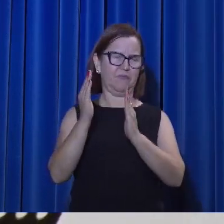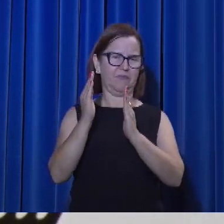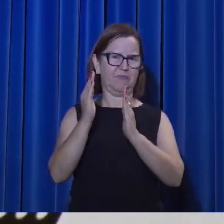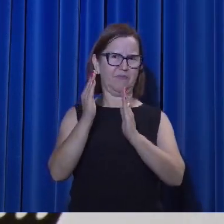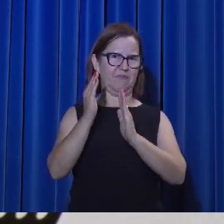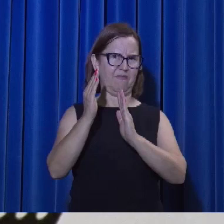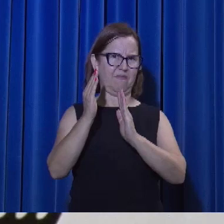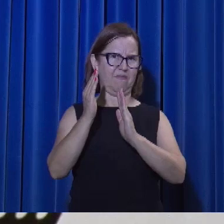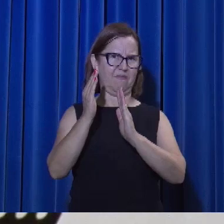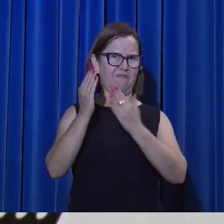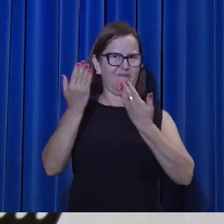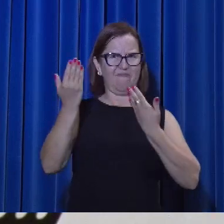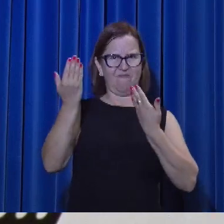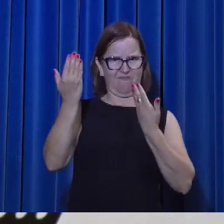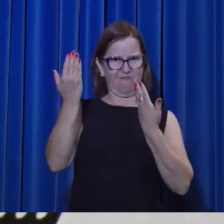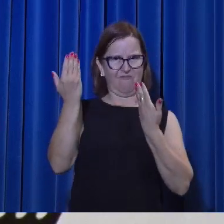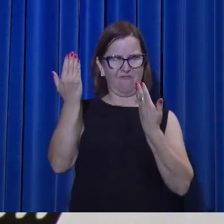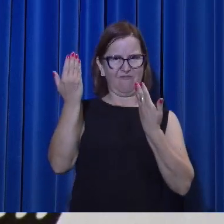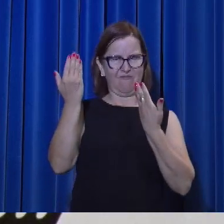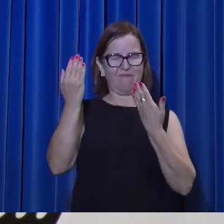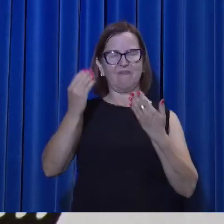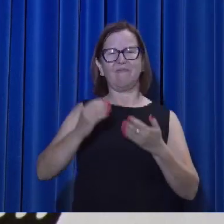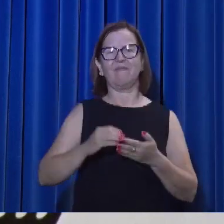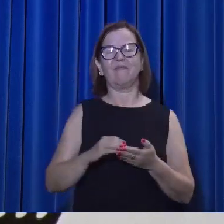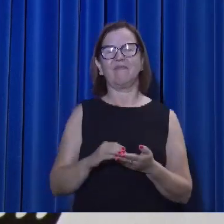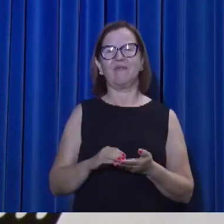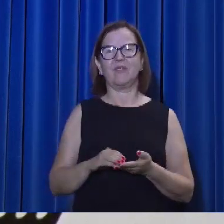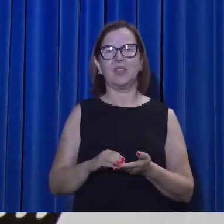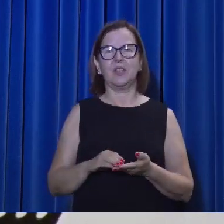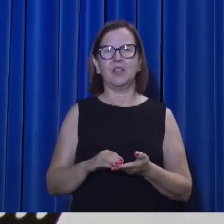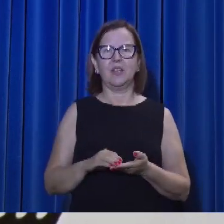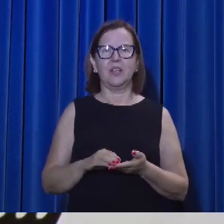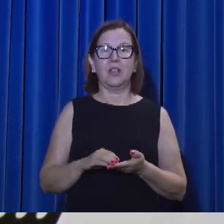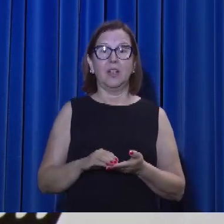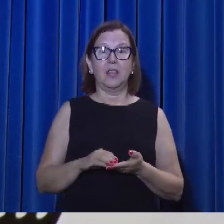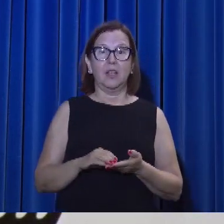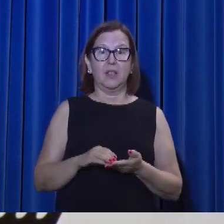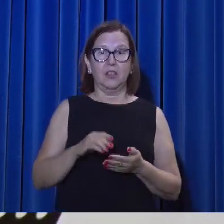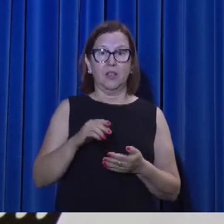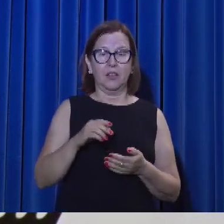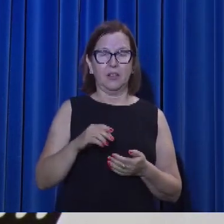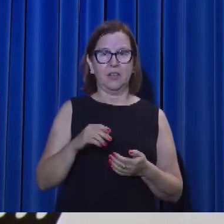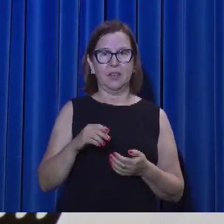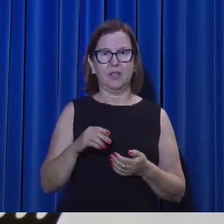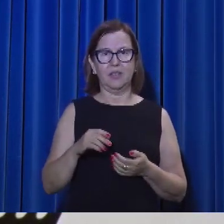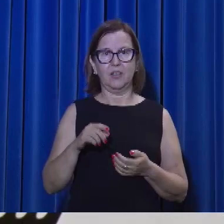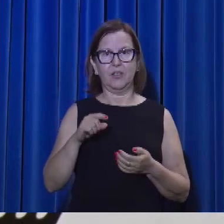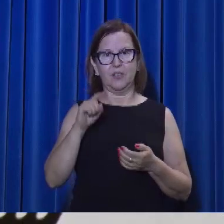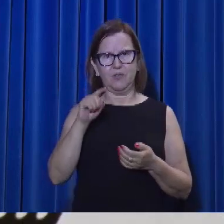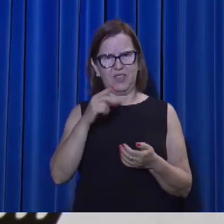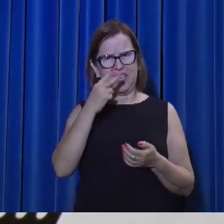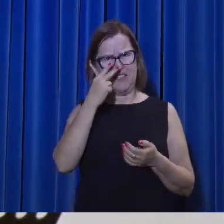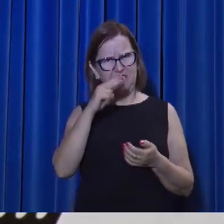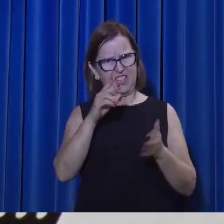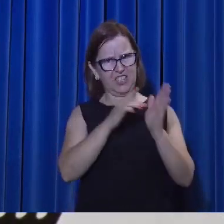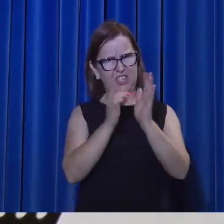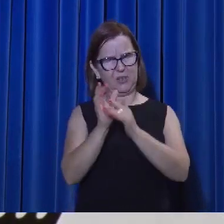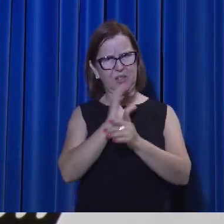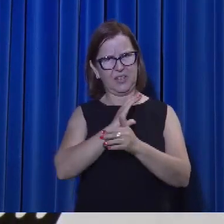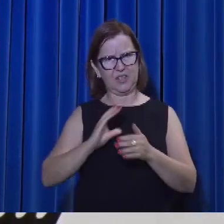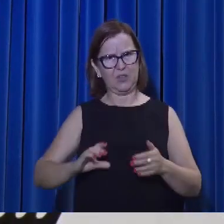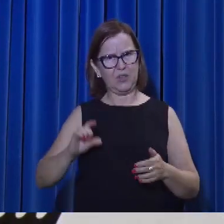É um alerta para a igreja, meus irmãos. Você vê Jesus Cristo apenas como alguém que está aqui para te ajudar com as tuas coisas